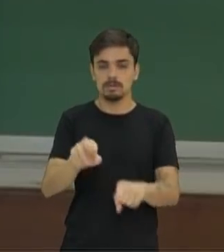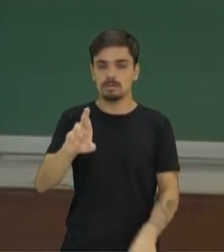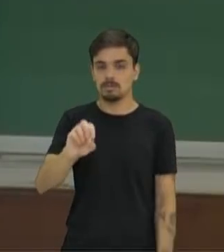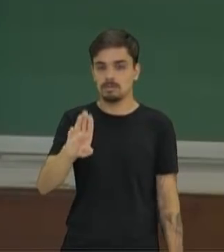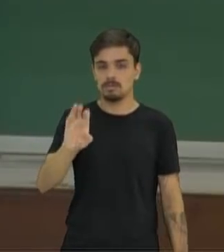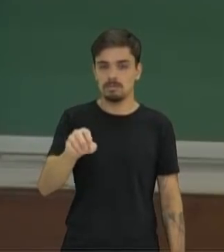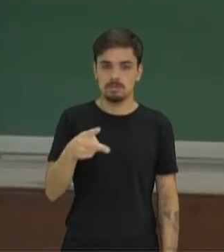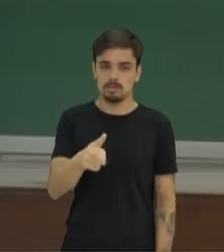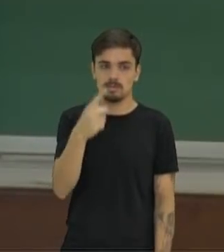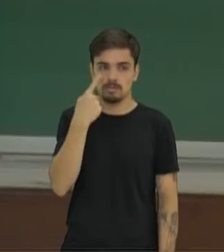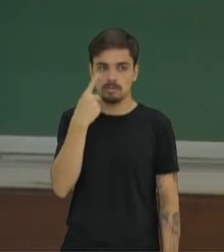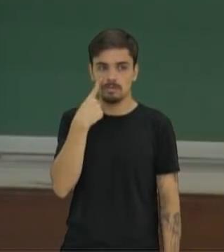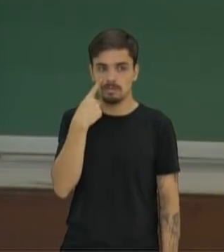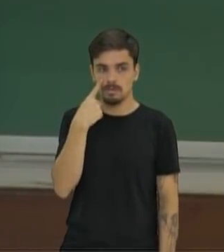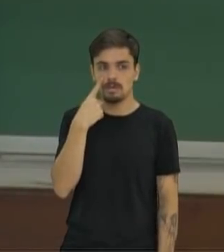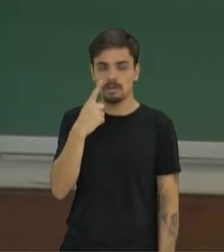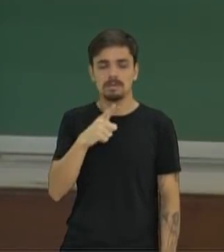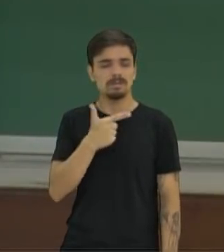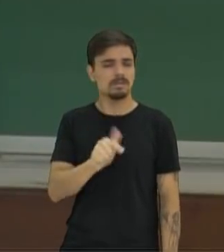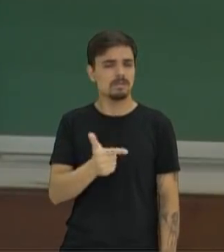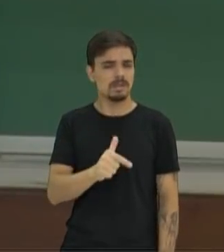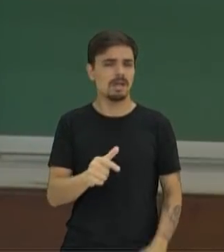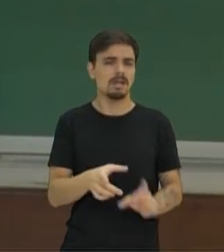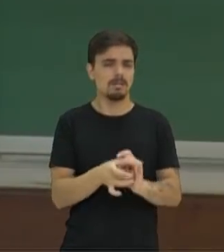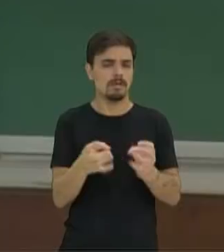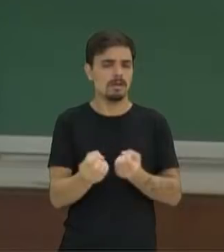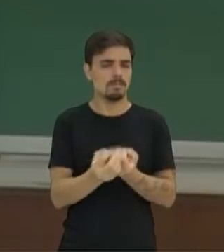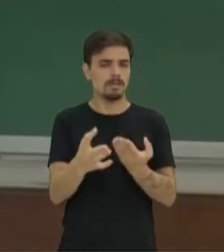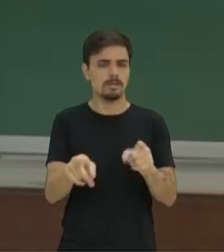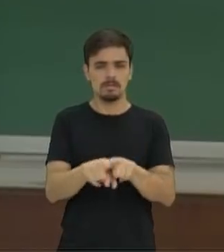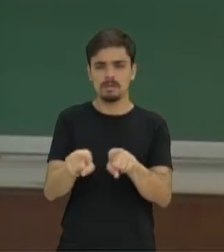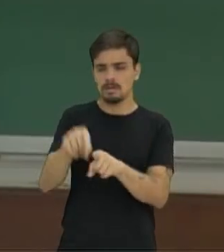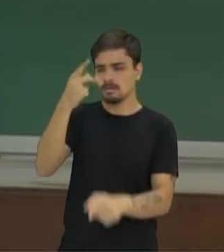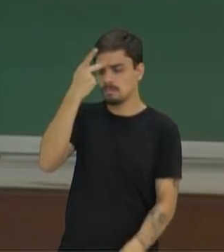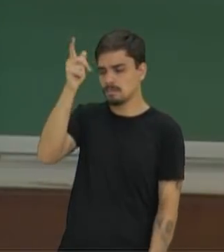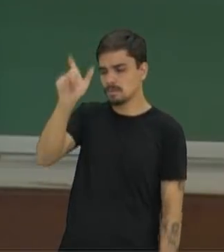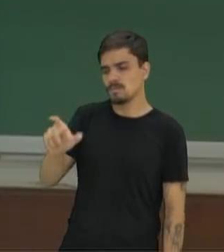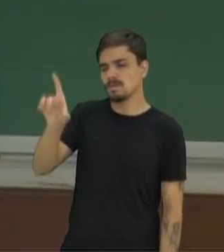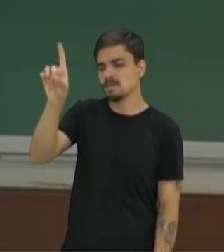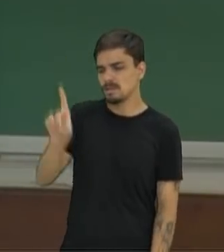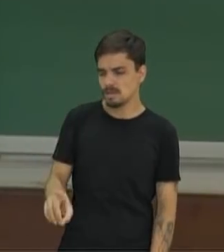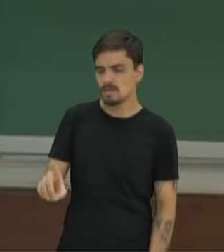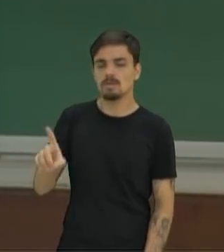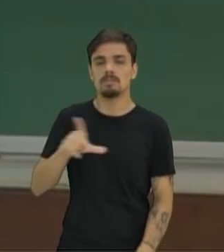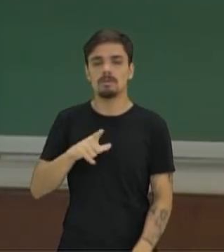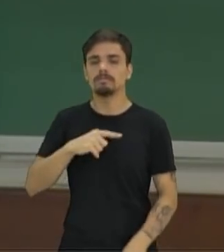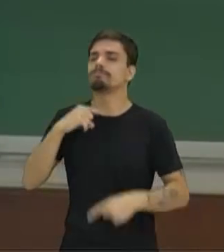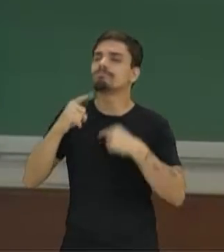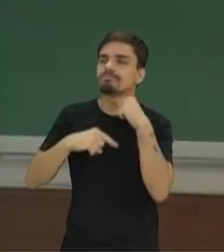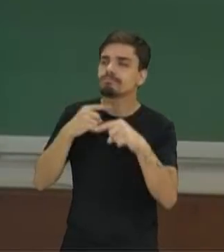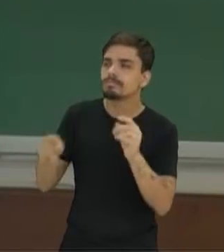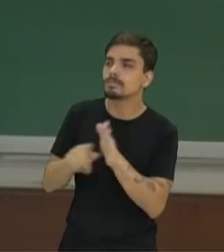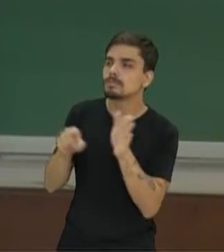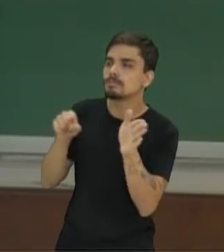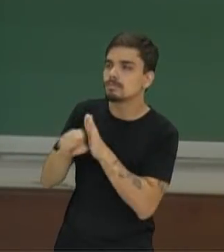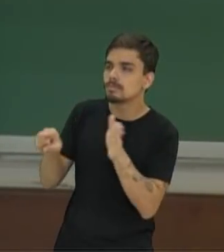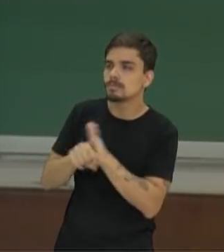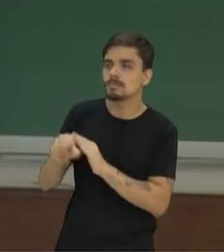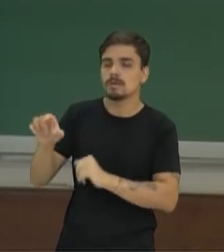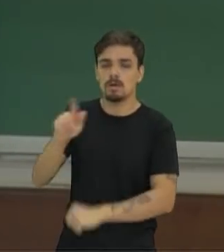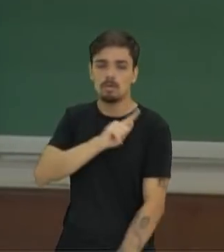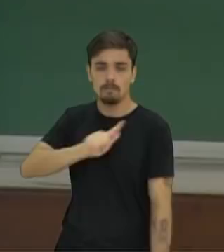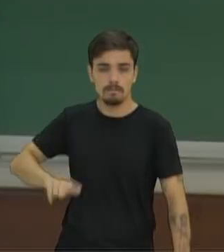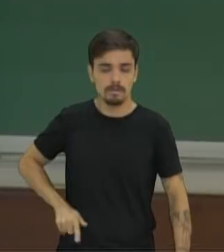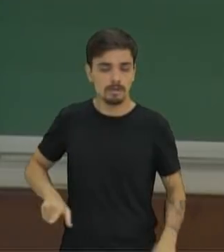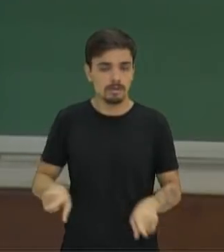Sem a liberdade de expressão, as pessoas não teriam o direito de questionar o governo. Sem a liberdade de expressão, o governo não